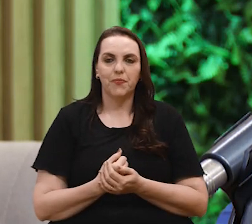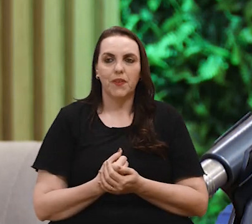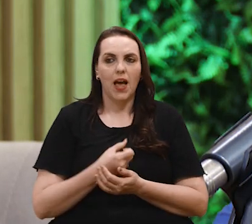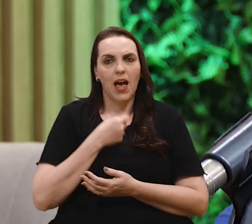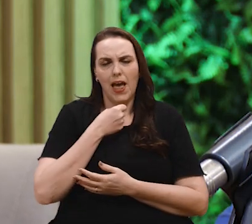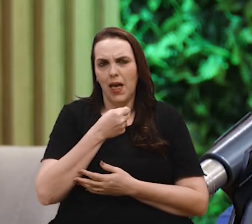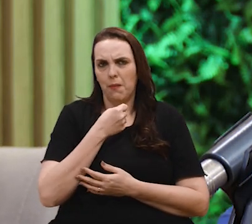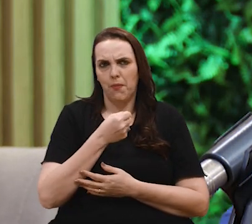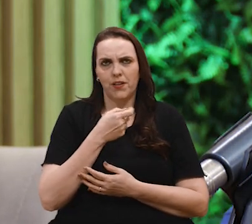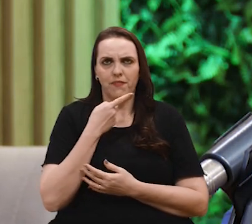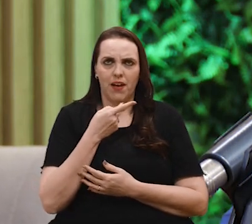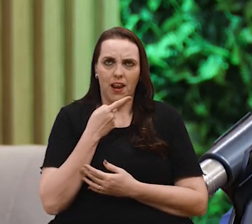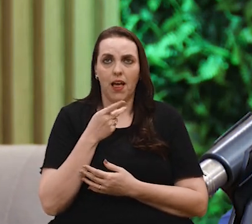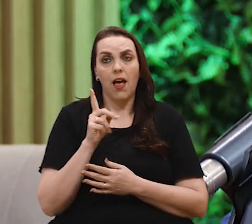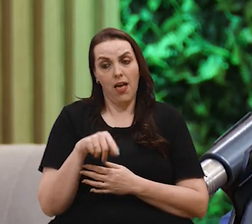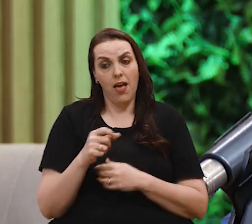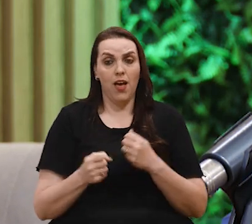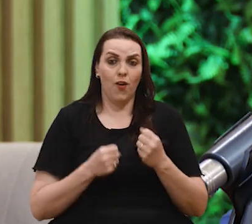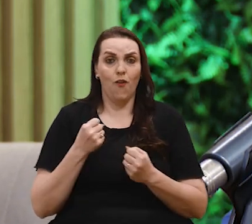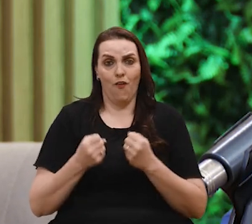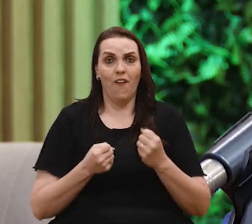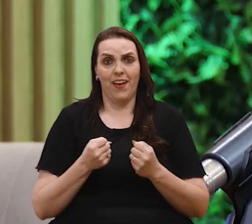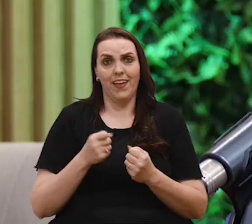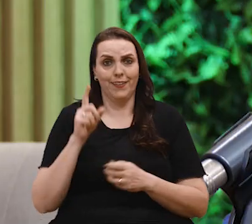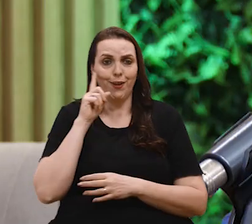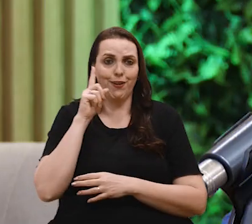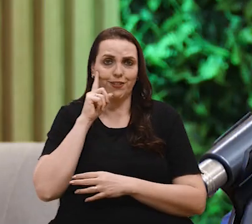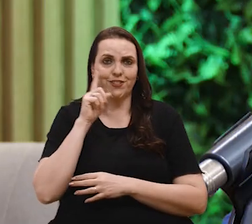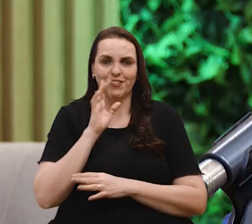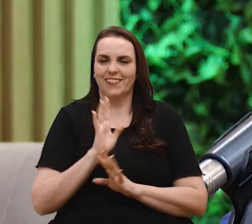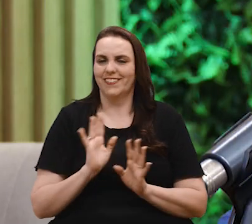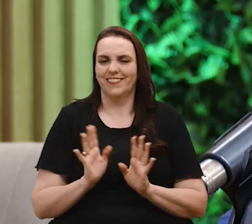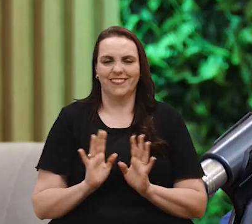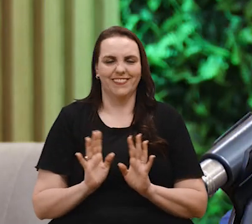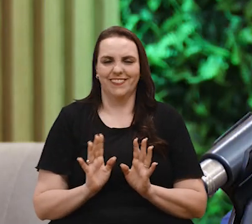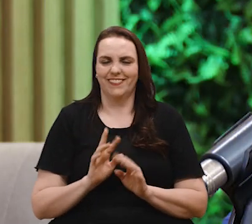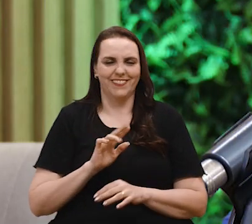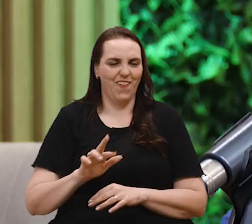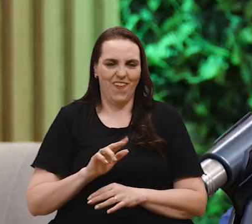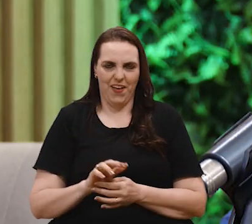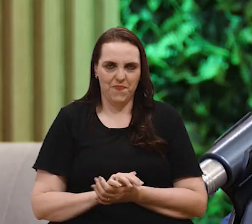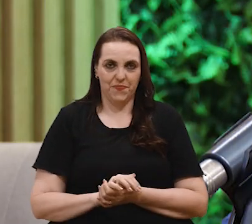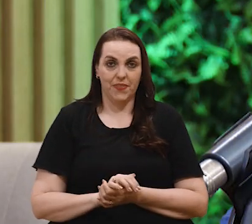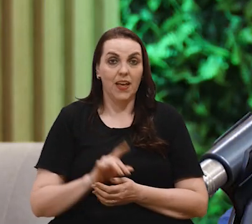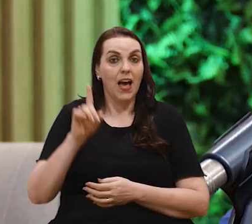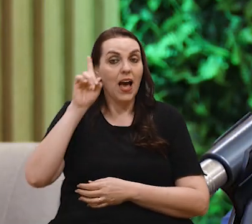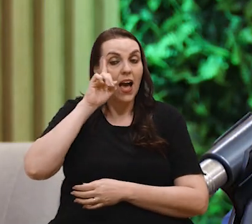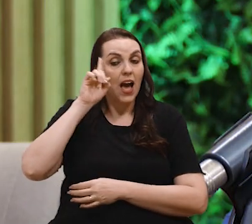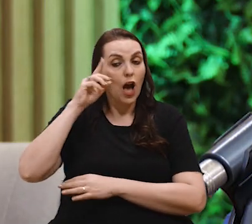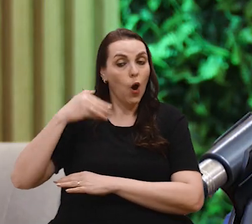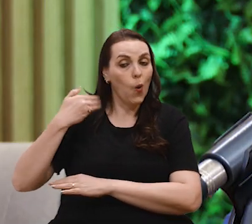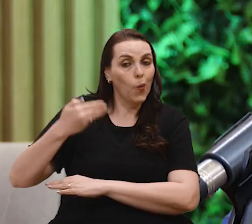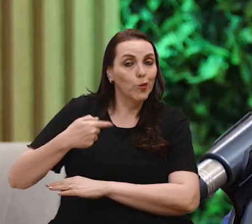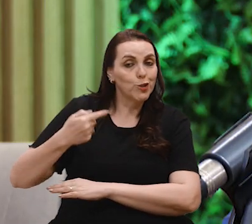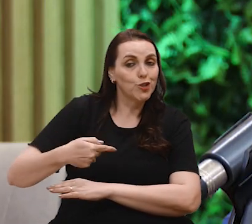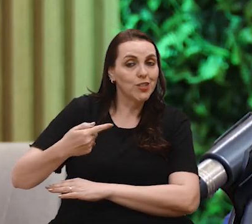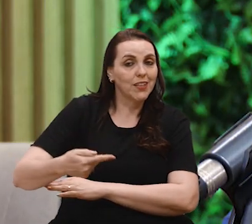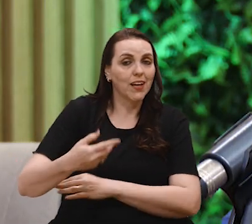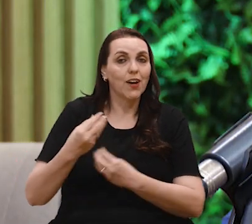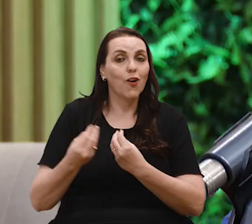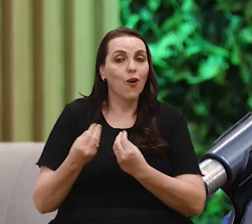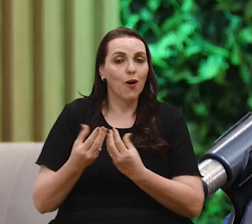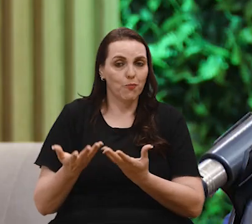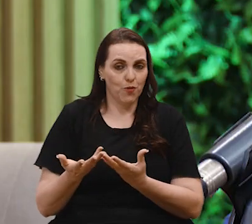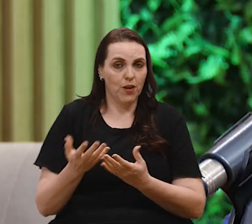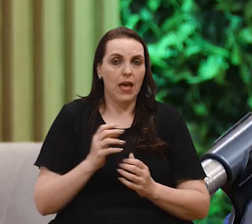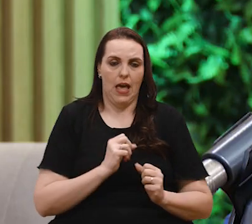provavelmente ficou esperando, é correr os 42 todo dia. Não, a parte mais difícil é a rotina do dia. É conciliar a rotina, que